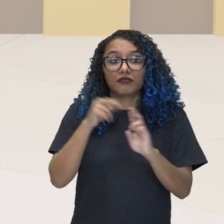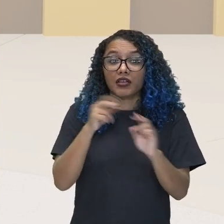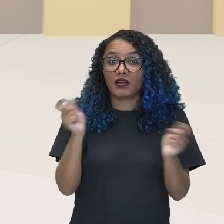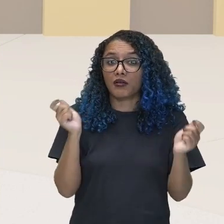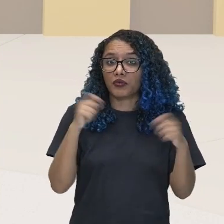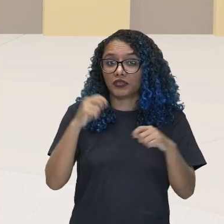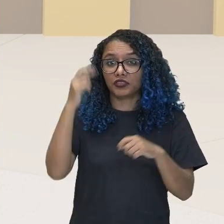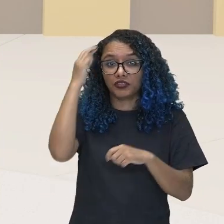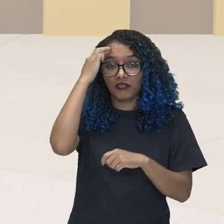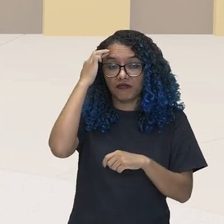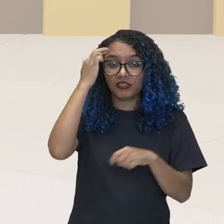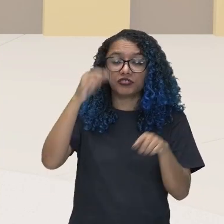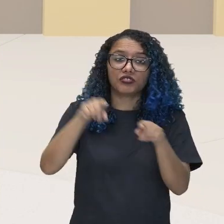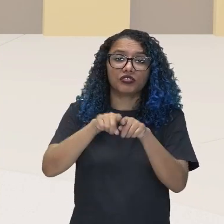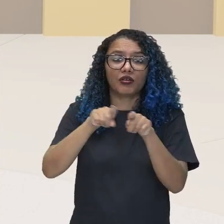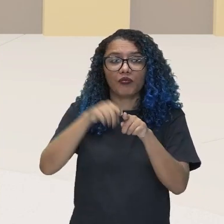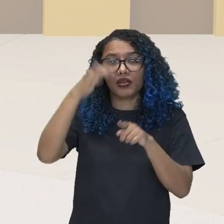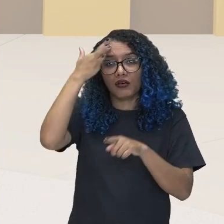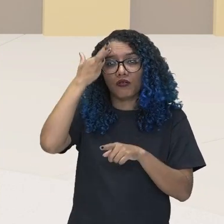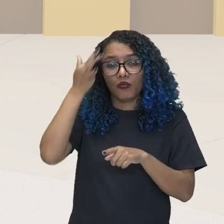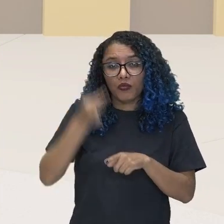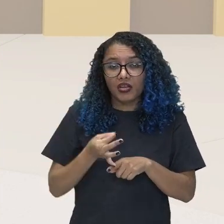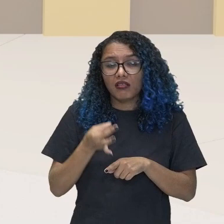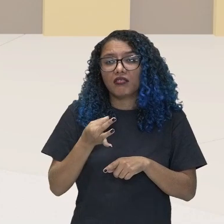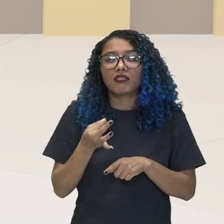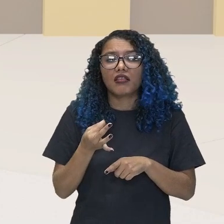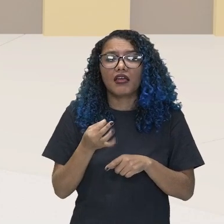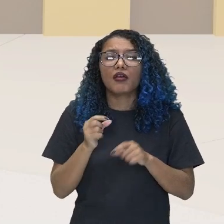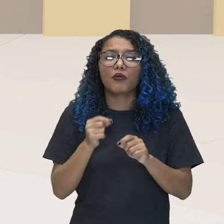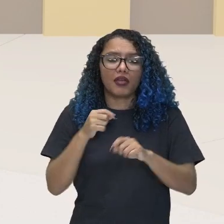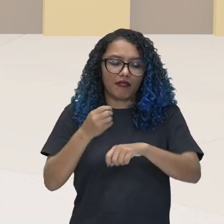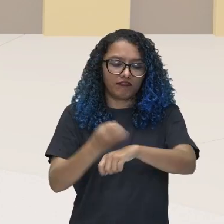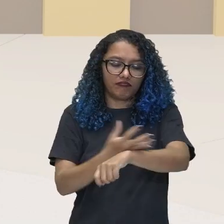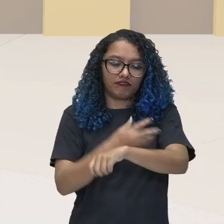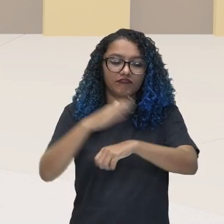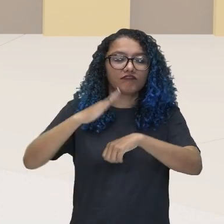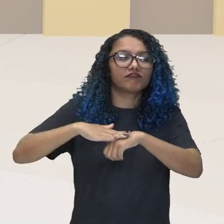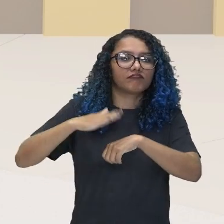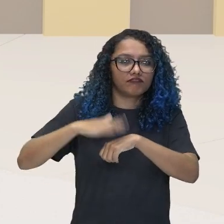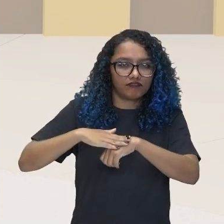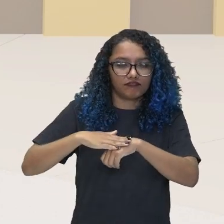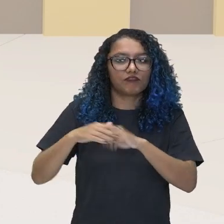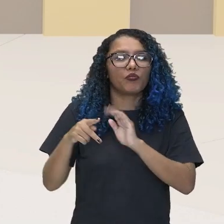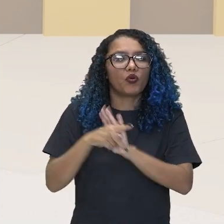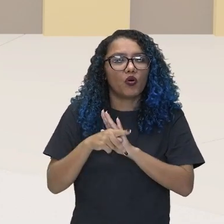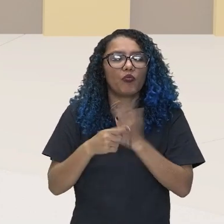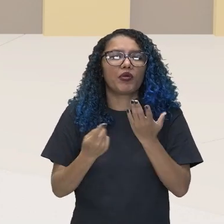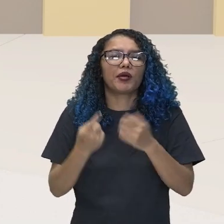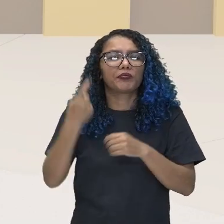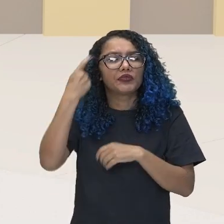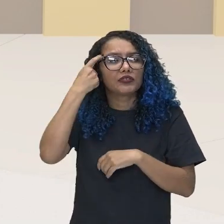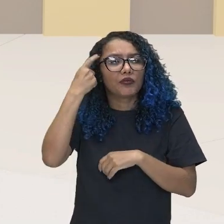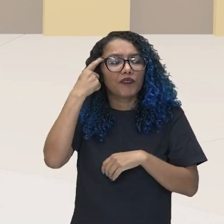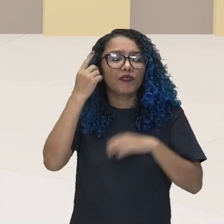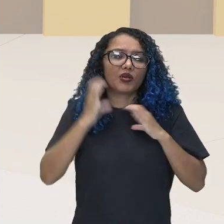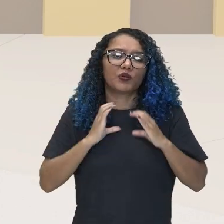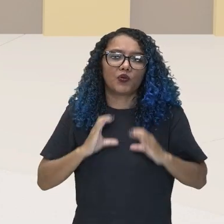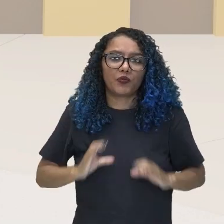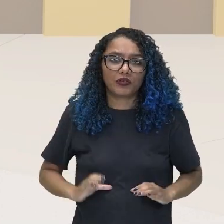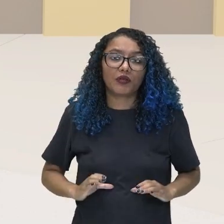refletir e compreender as próprias emoções, pensamentos,